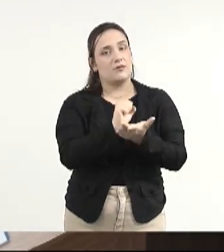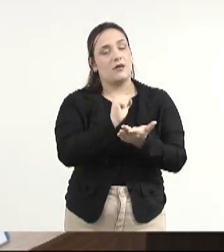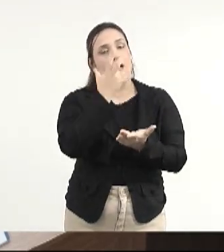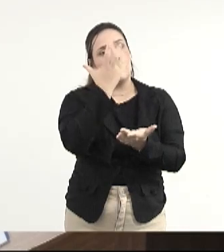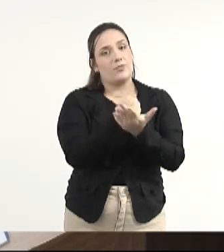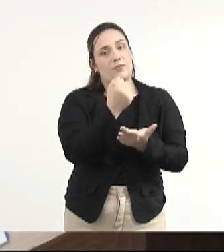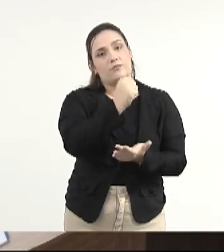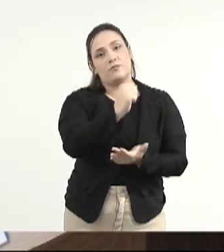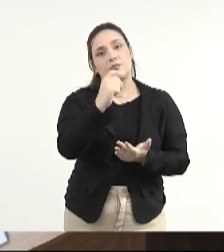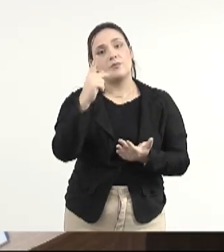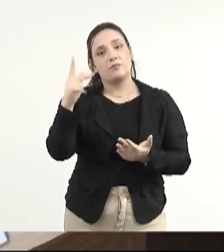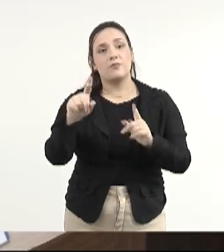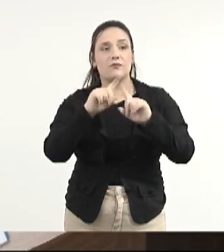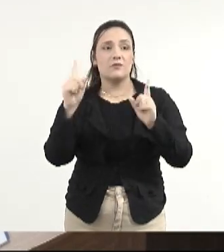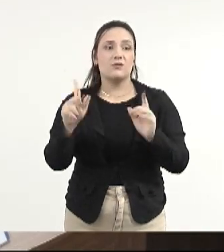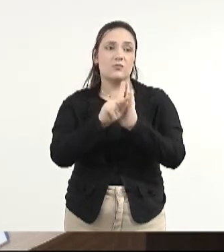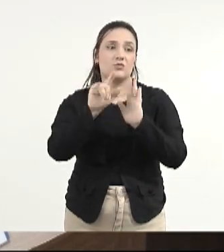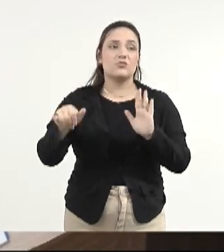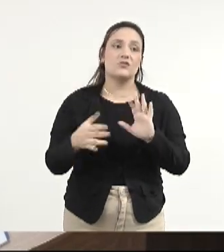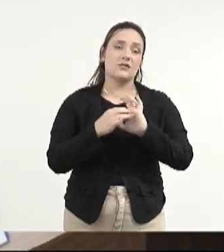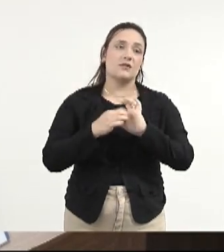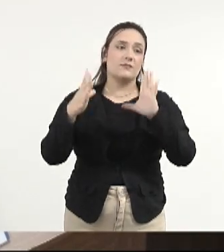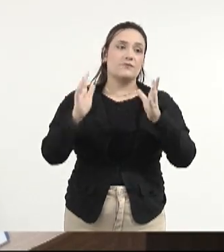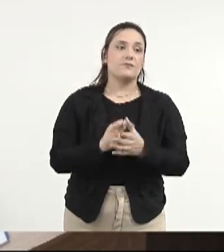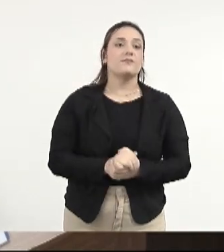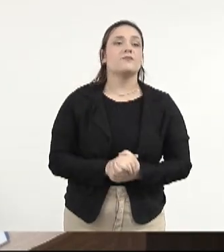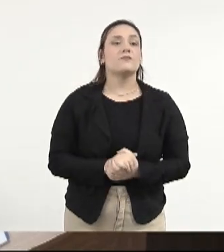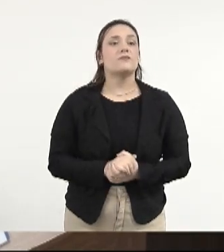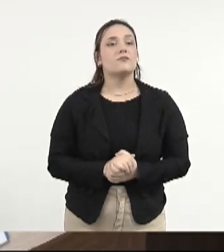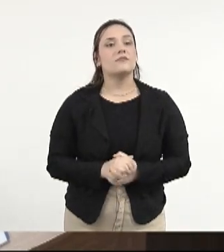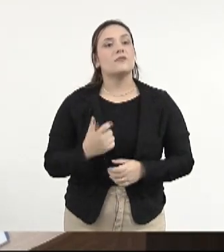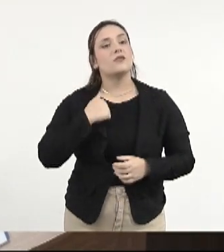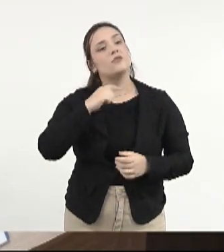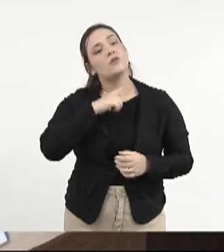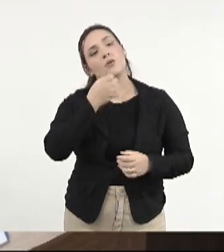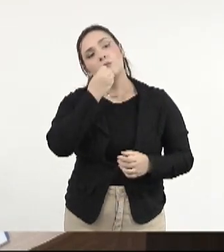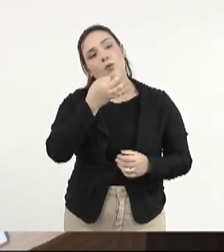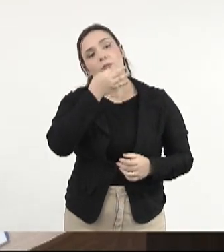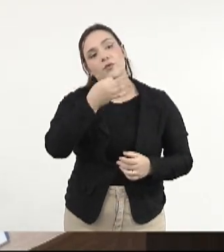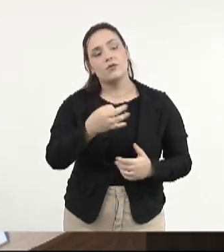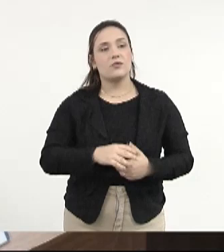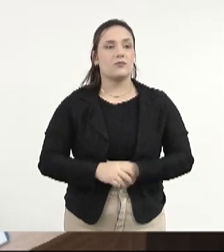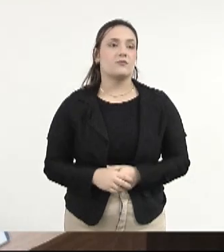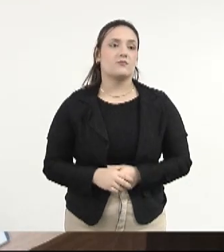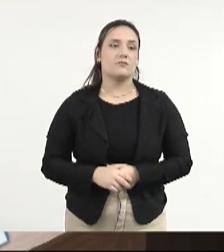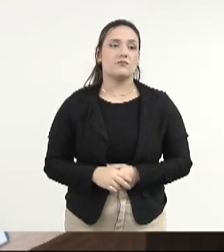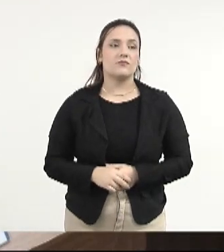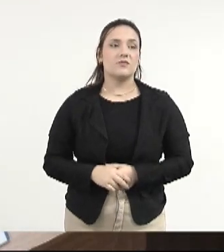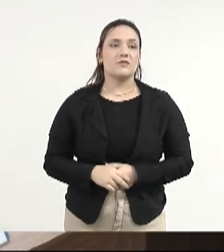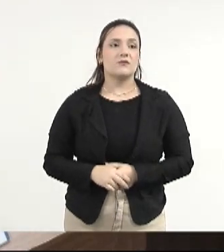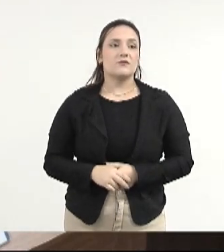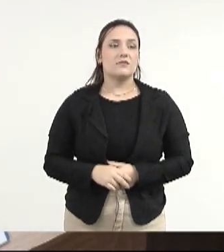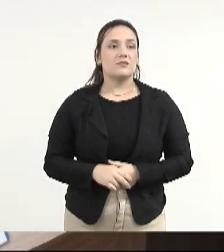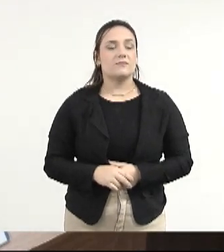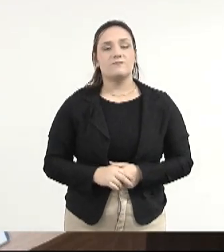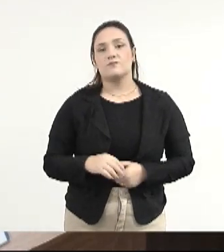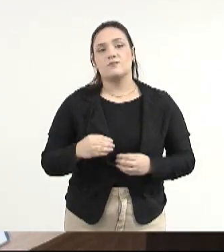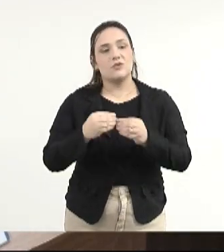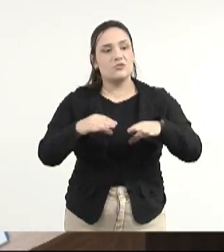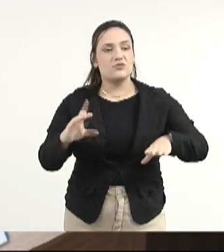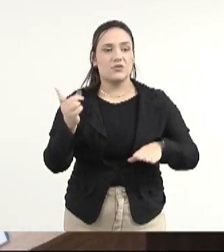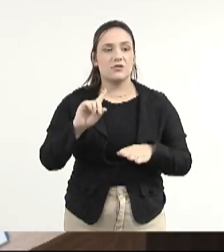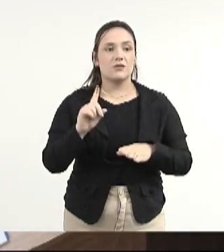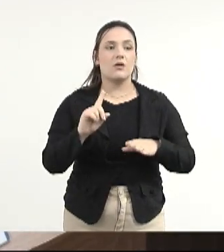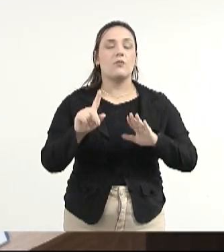aí, mas como é um projeto autorizativo, também vejo assim, também com bons olhos e que não esbarra na questão do